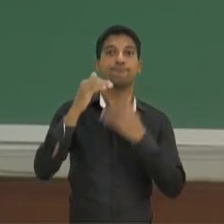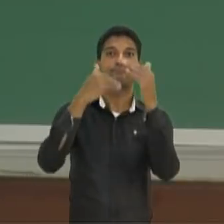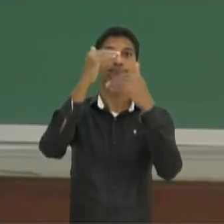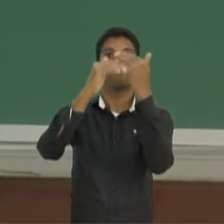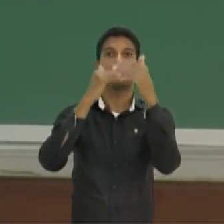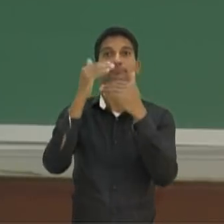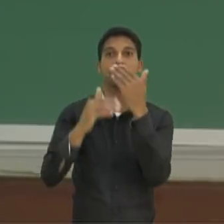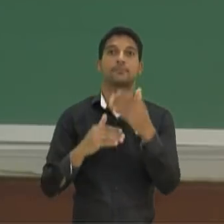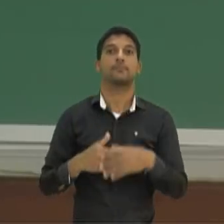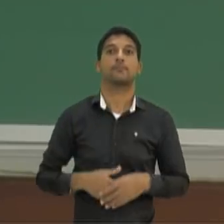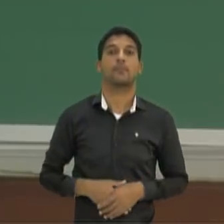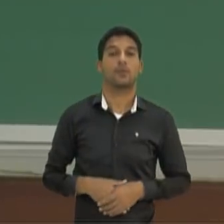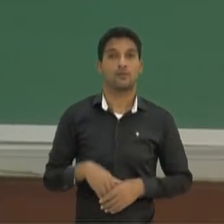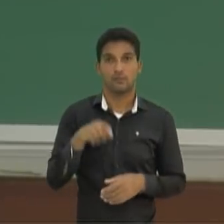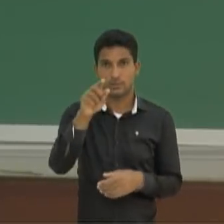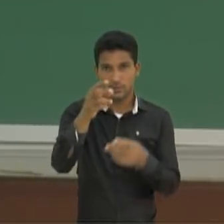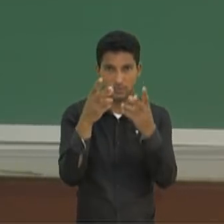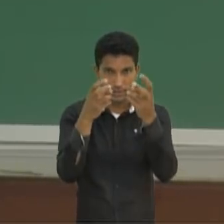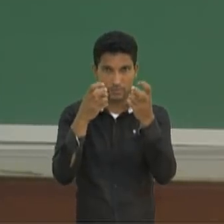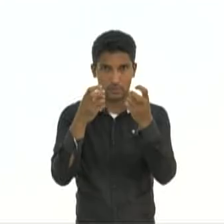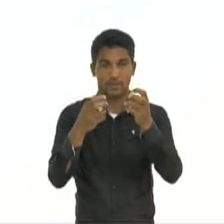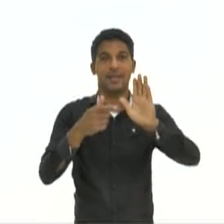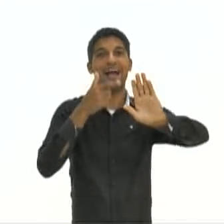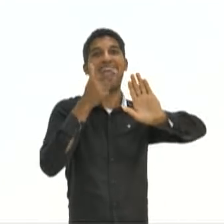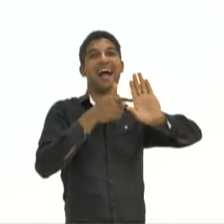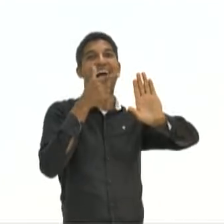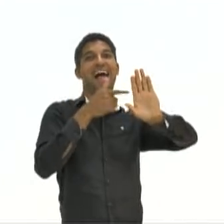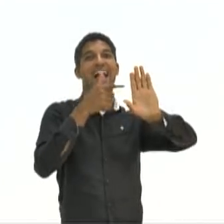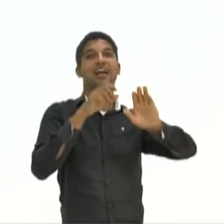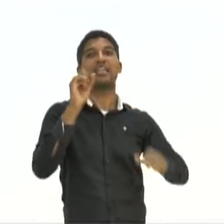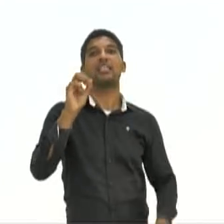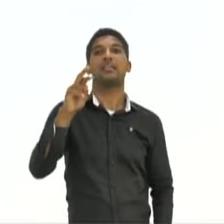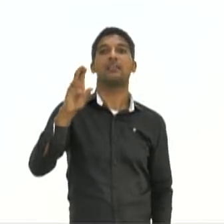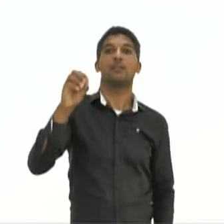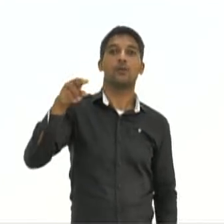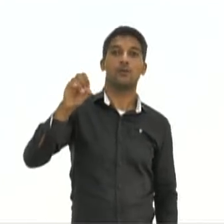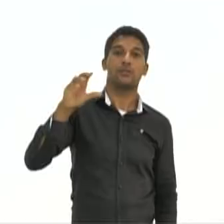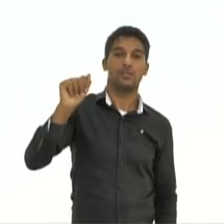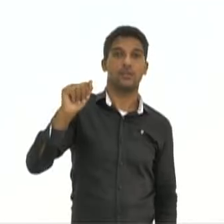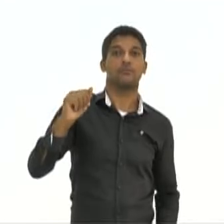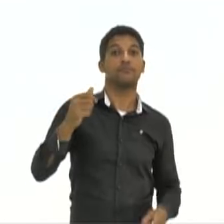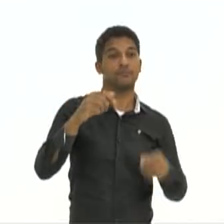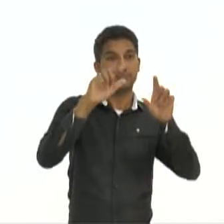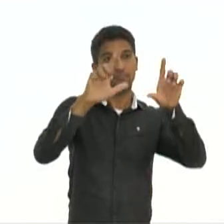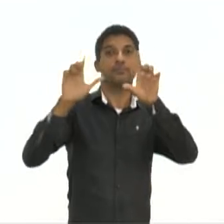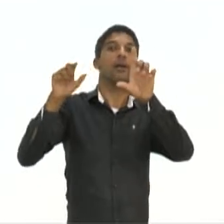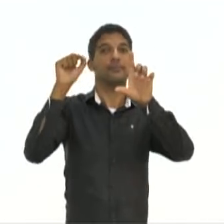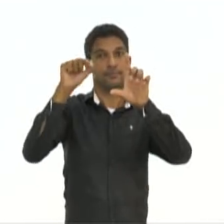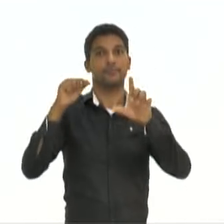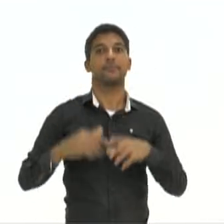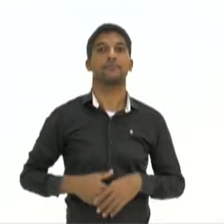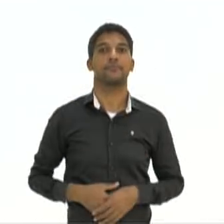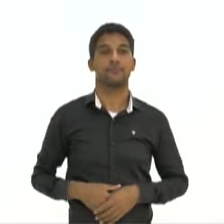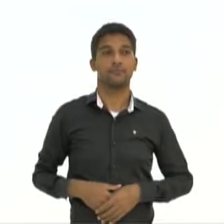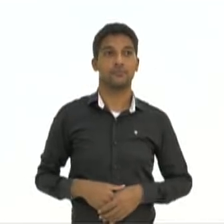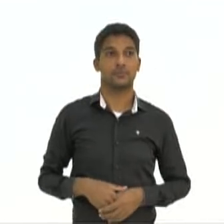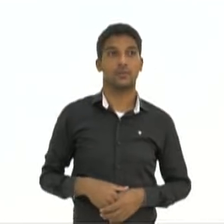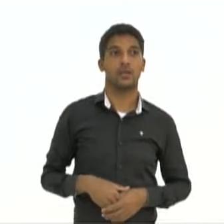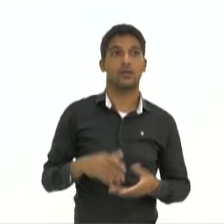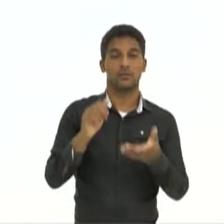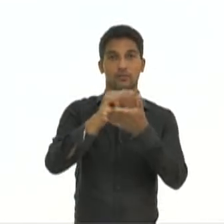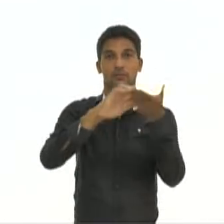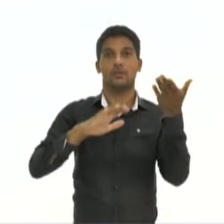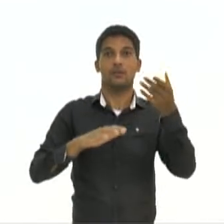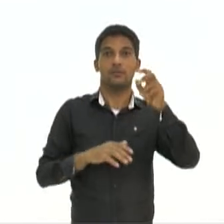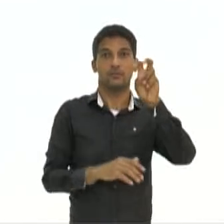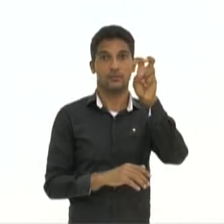conseguiu perceber a ironia aí no segundo quadrinho, acertou, né? E no exercício 5, o que a fala do Garfield